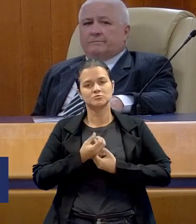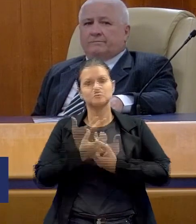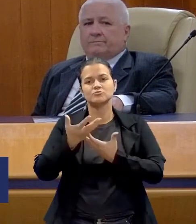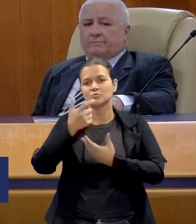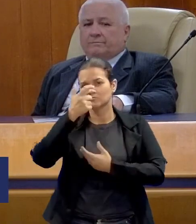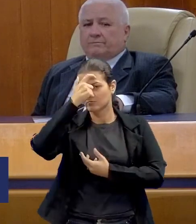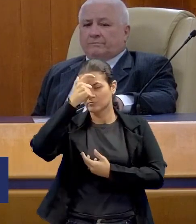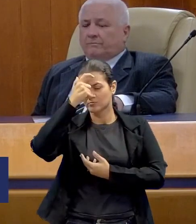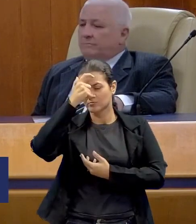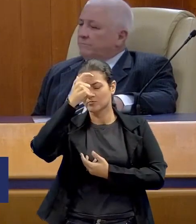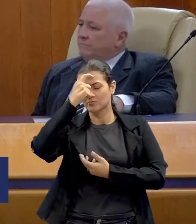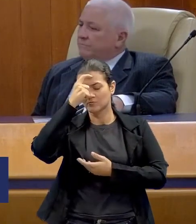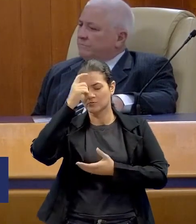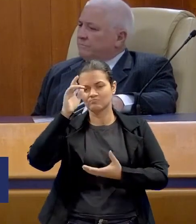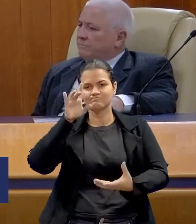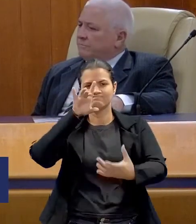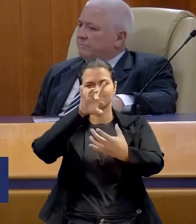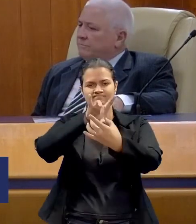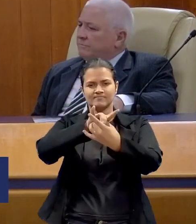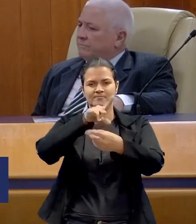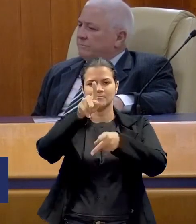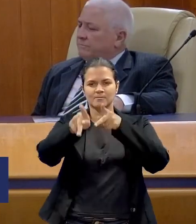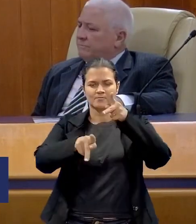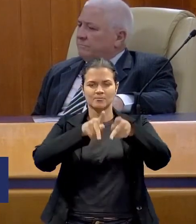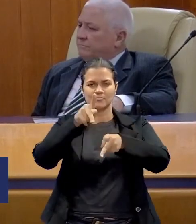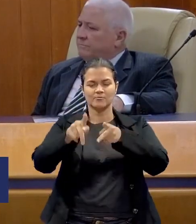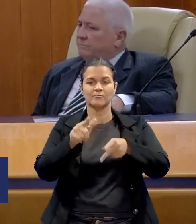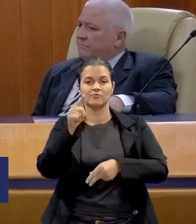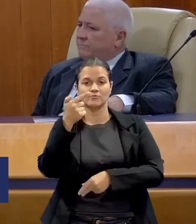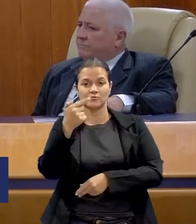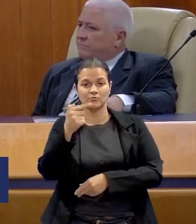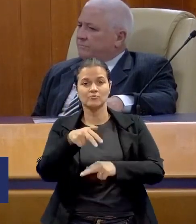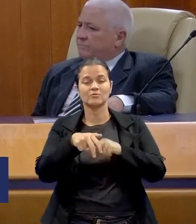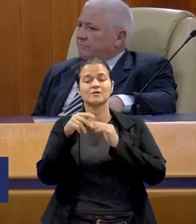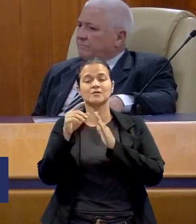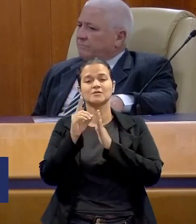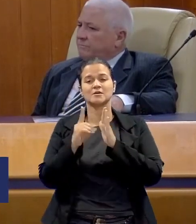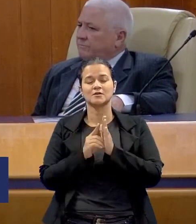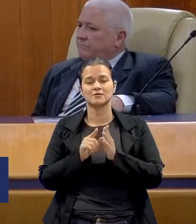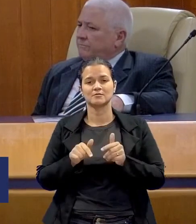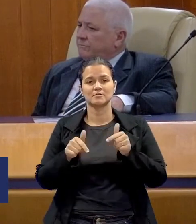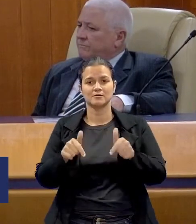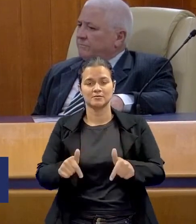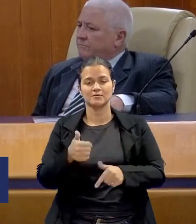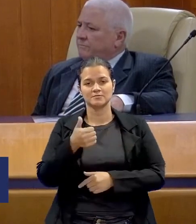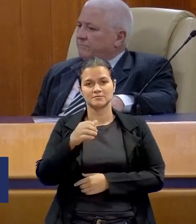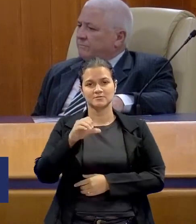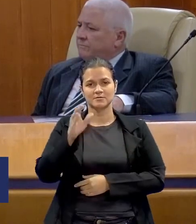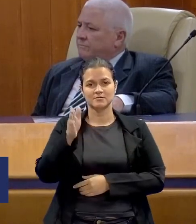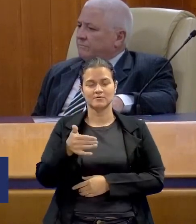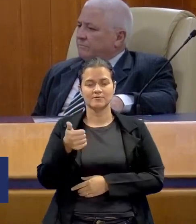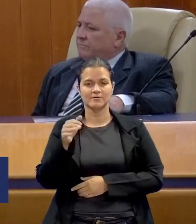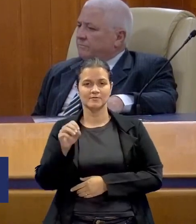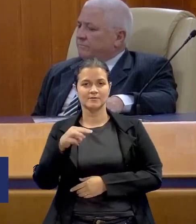pensamento do povo goiano, corporificado pelo Decreto Legislativo